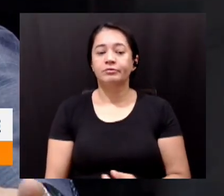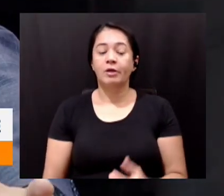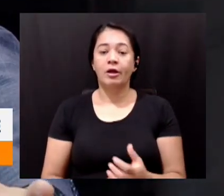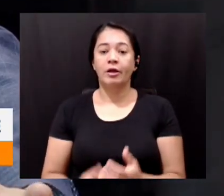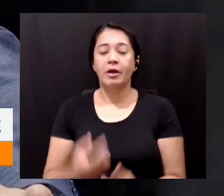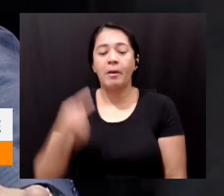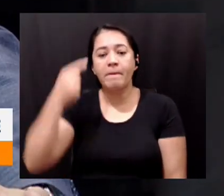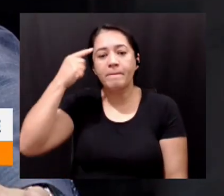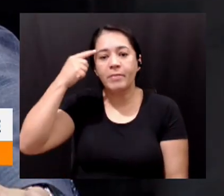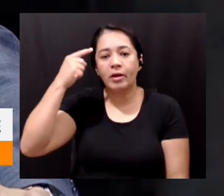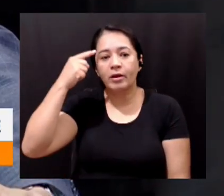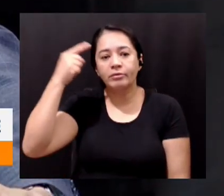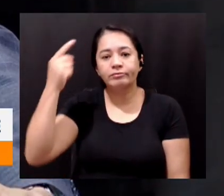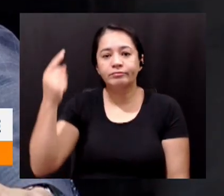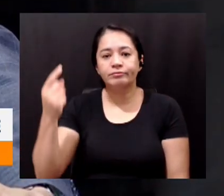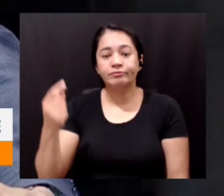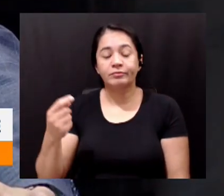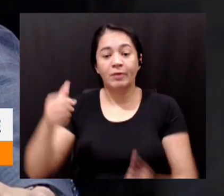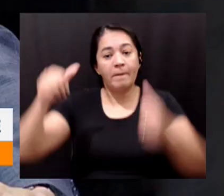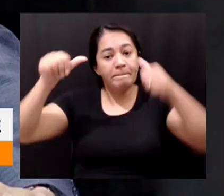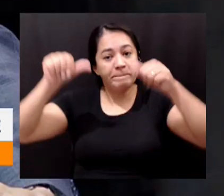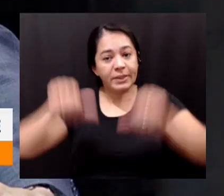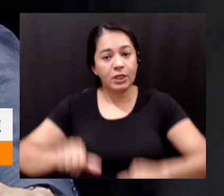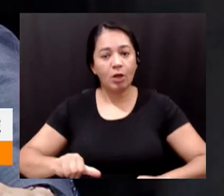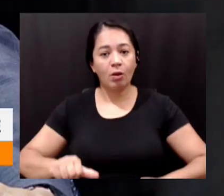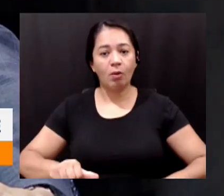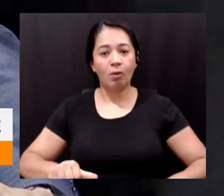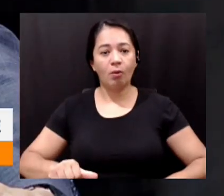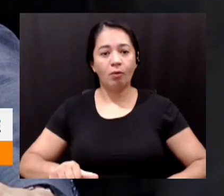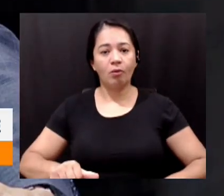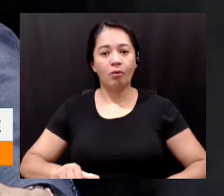mais dramática, né, do que realmente